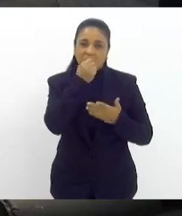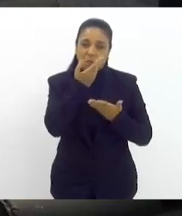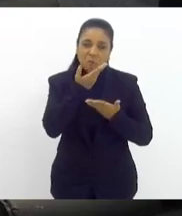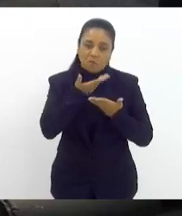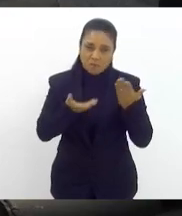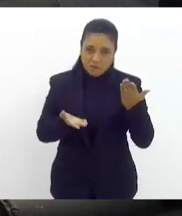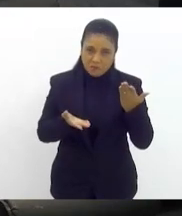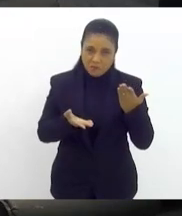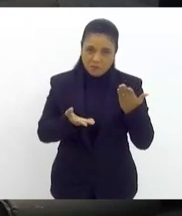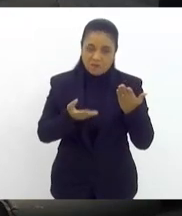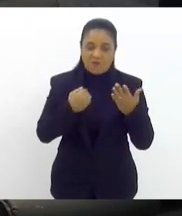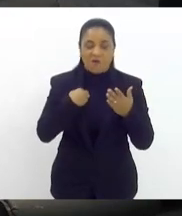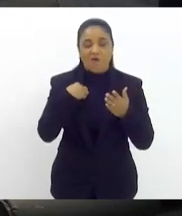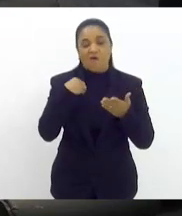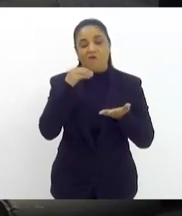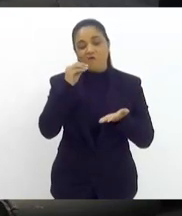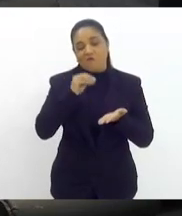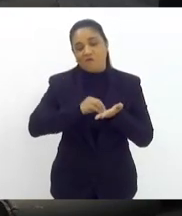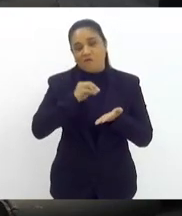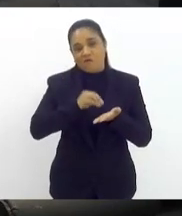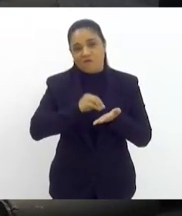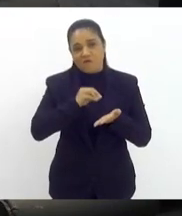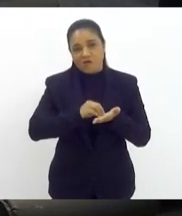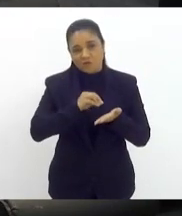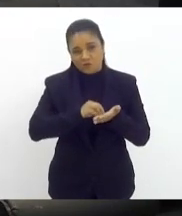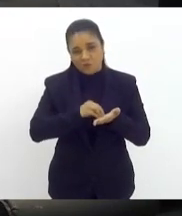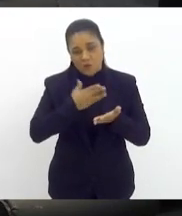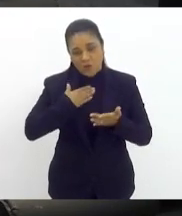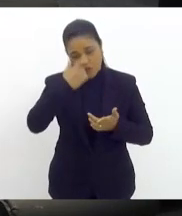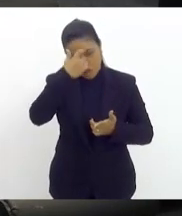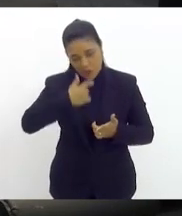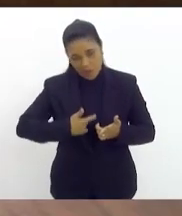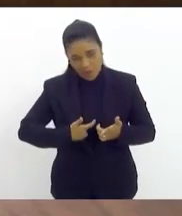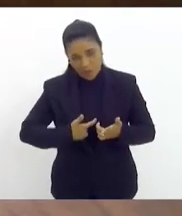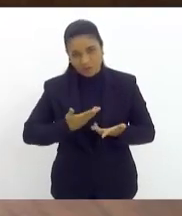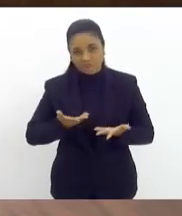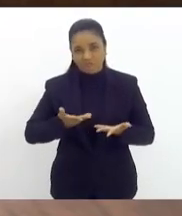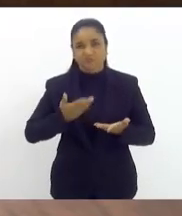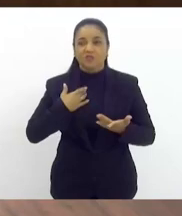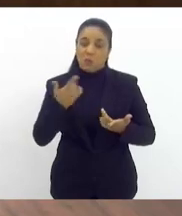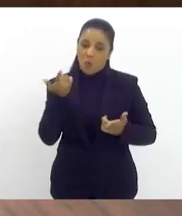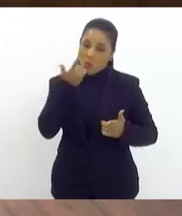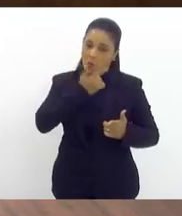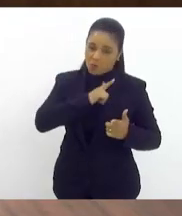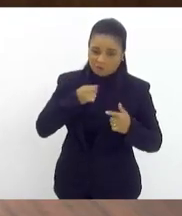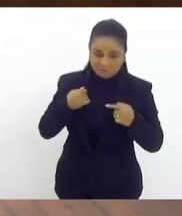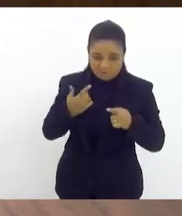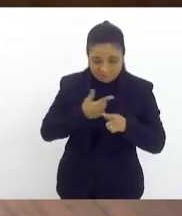Faltou minha presença. Se eu estou lá, com certeza, sairíamos vitoriosos.